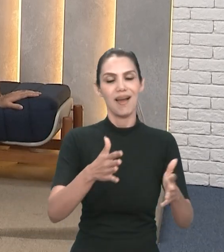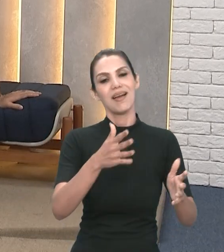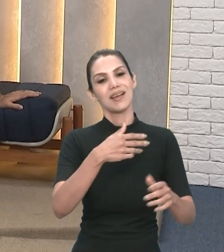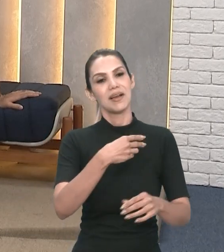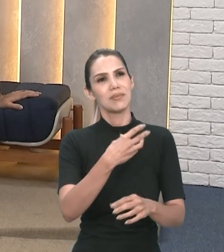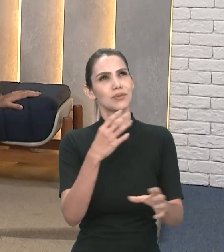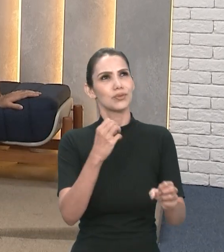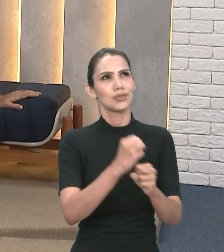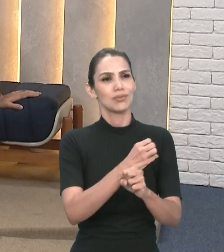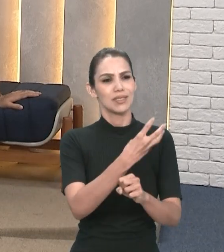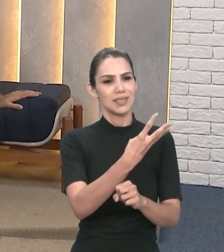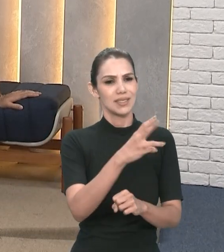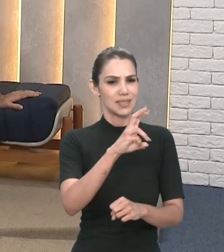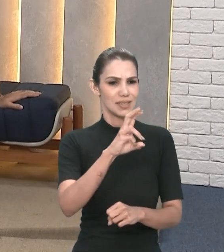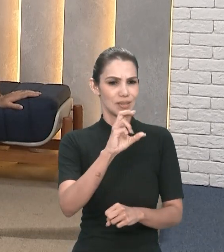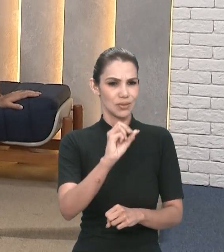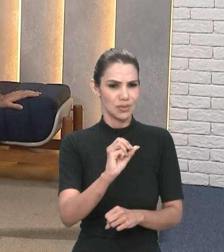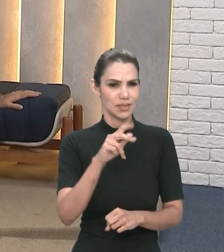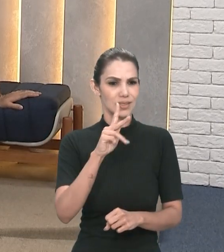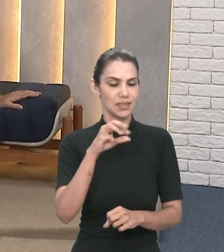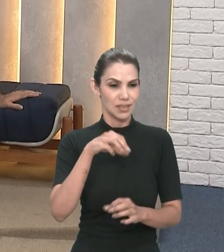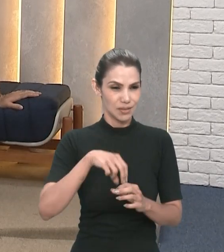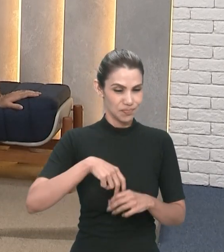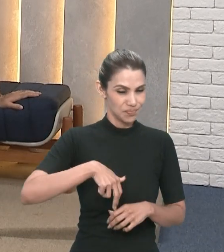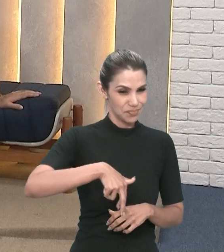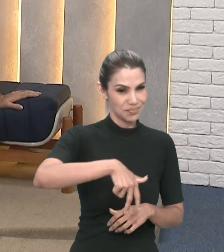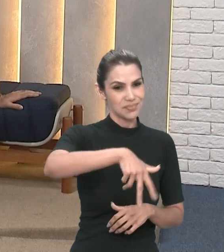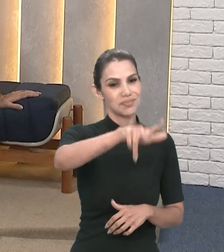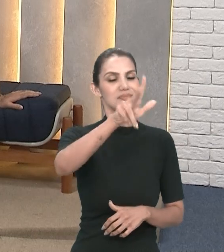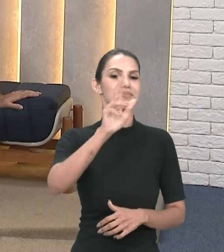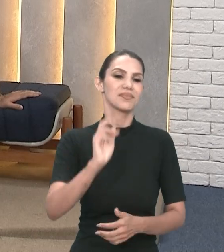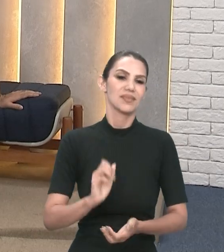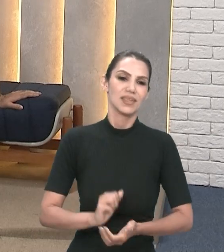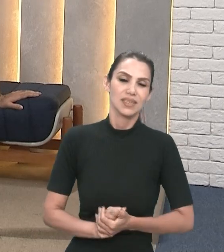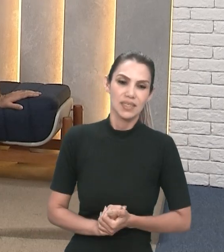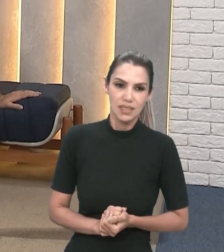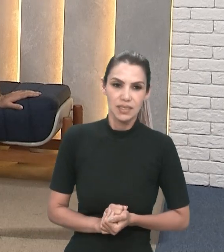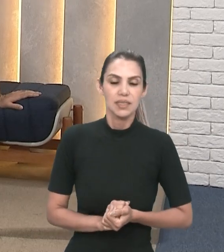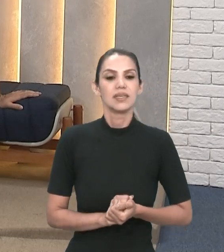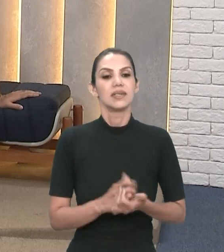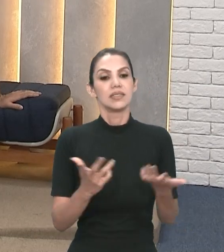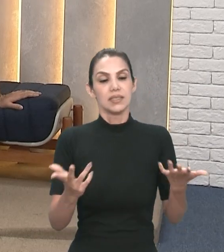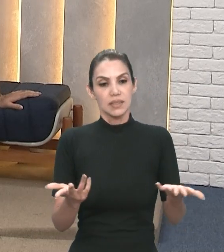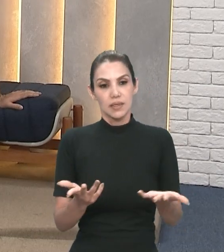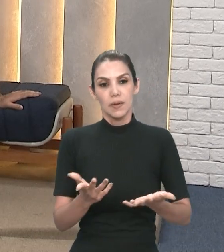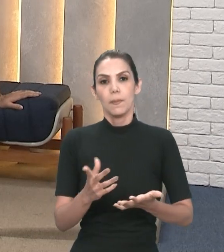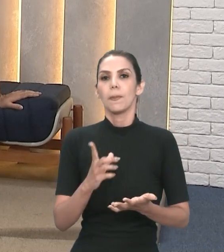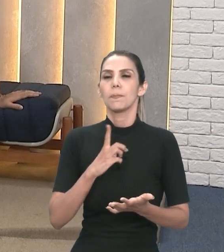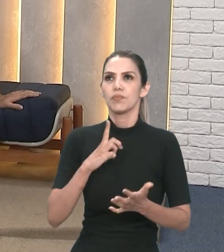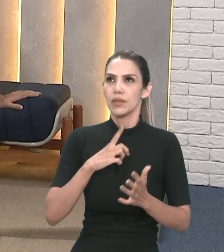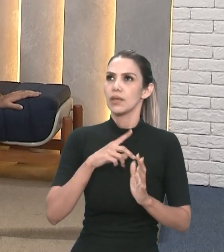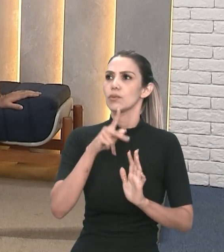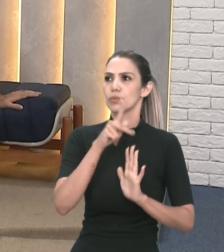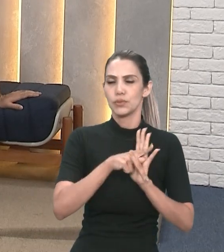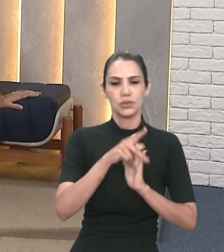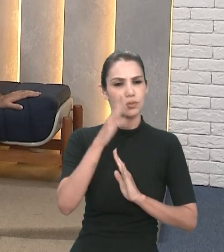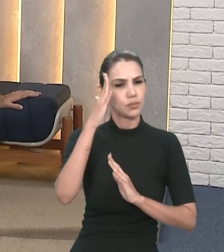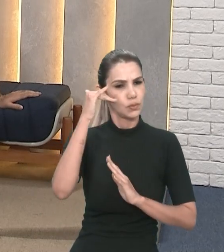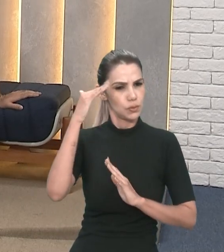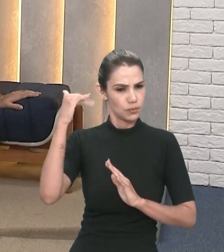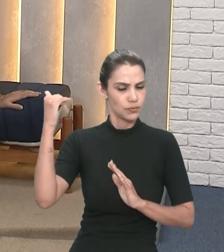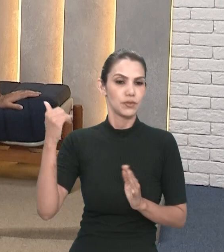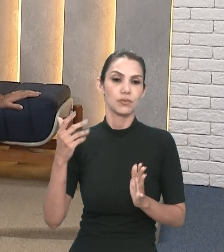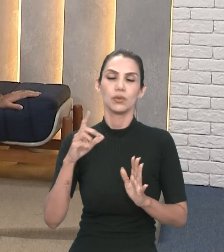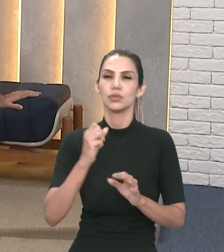projeto famoso, né? Foi um projeto famoso, ainda é, mas ele está agora ancorado em outras instituições, né? Então,